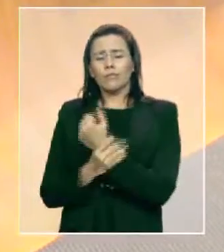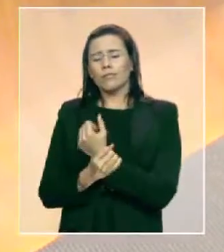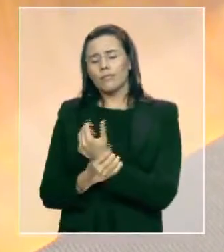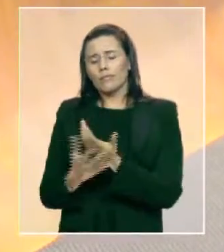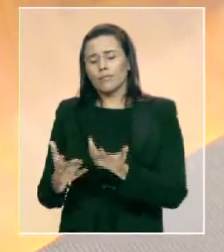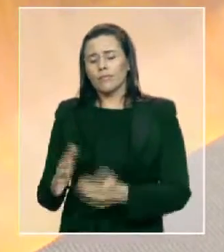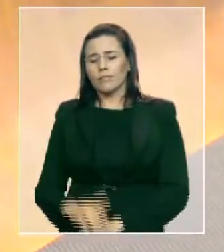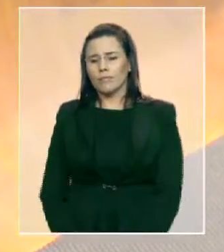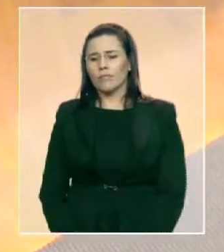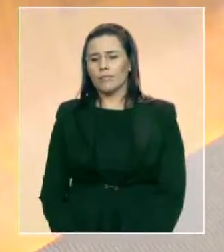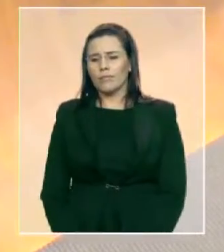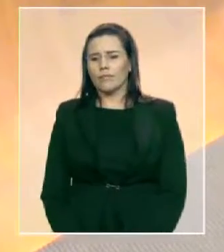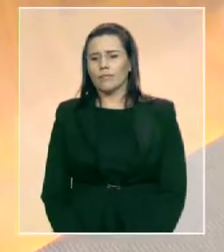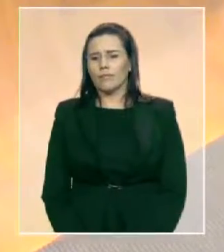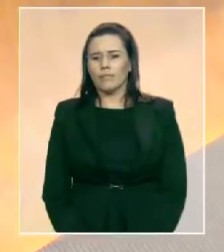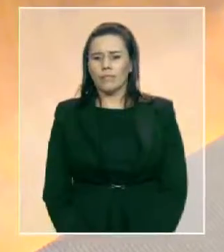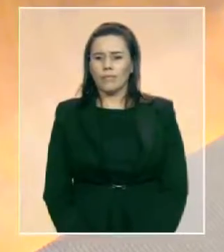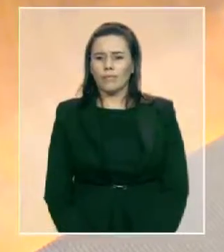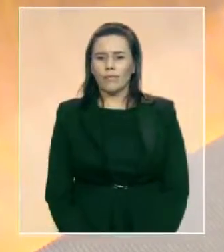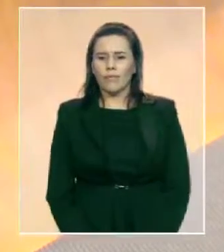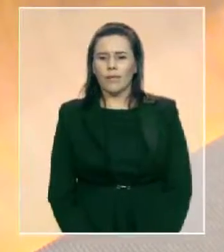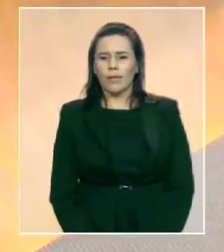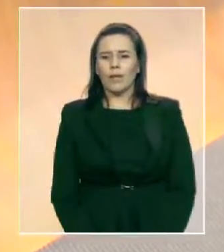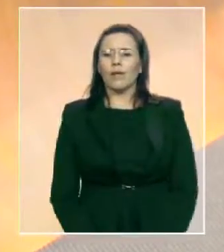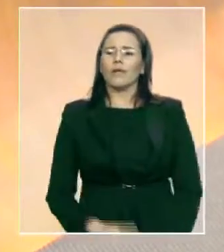alguma remoção quando é uma remoção,